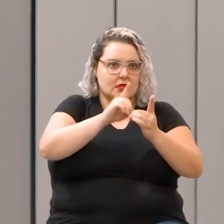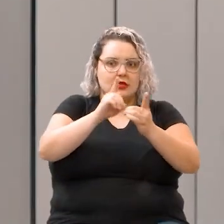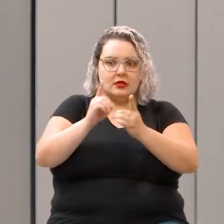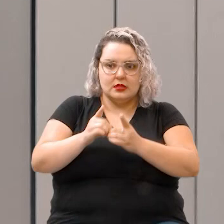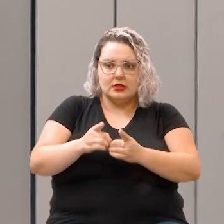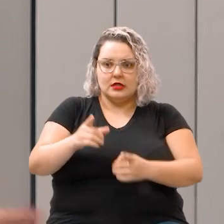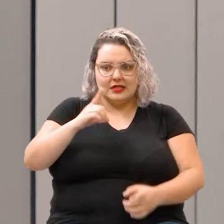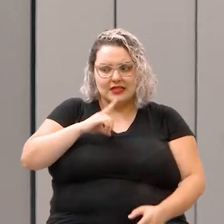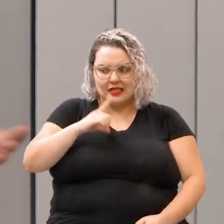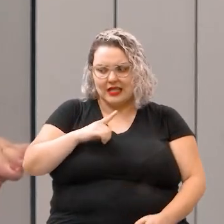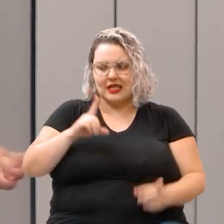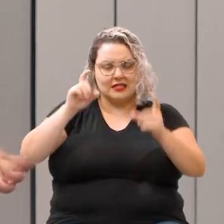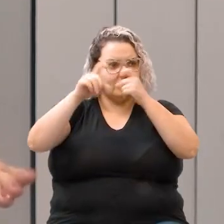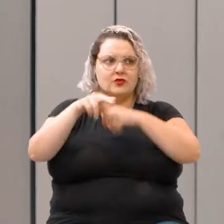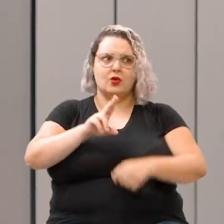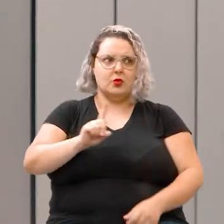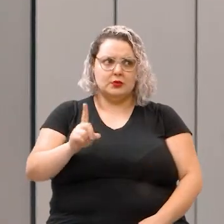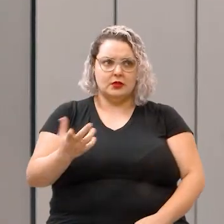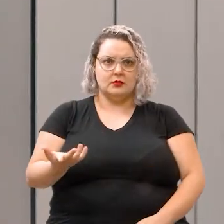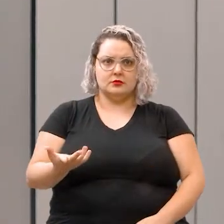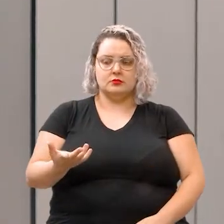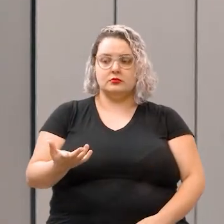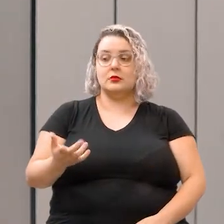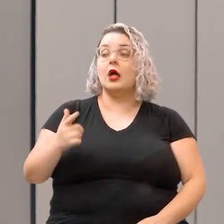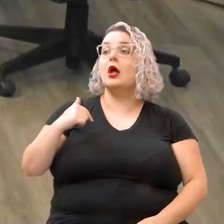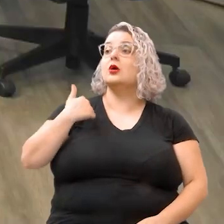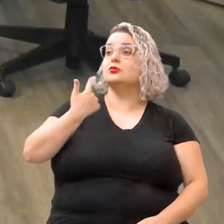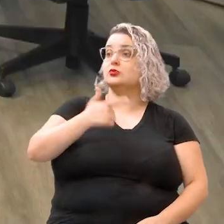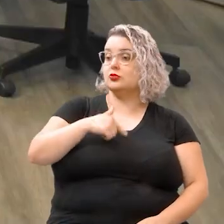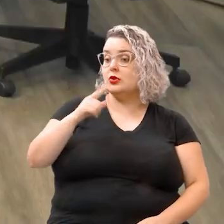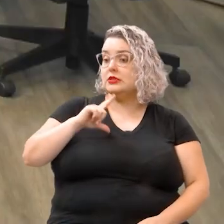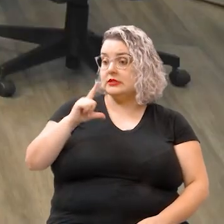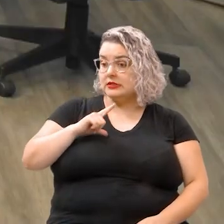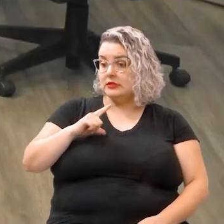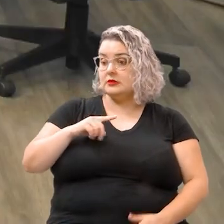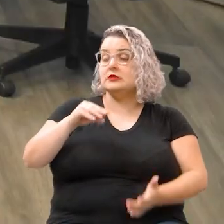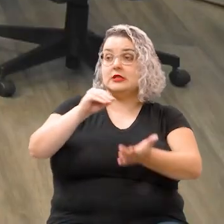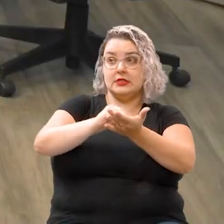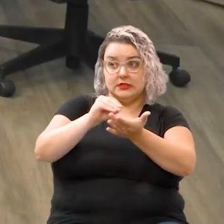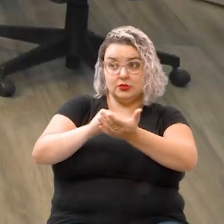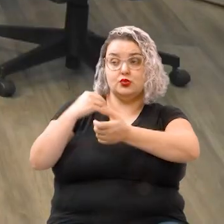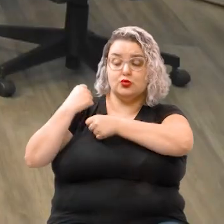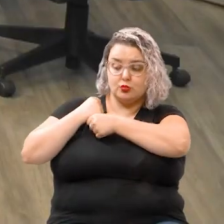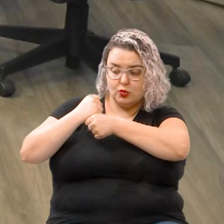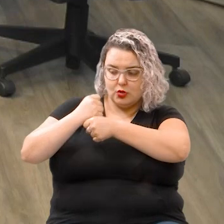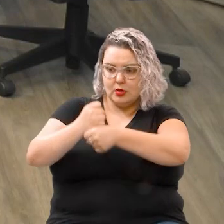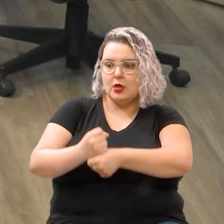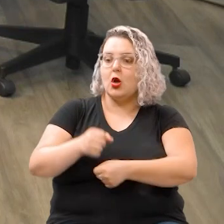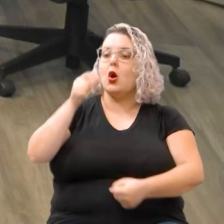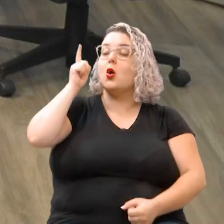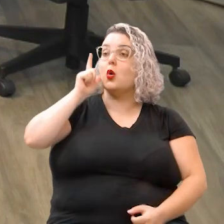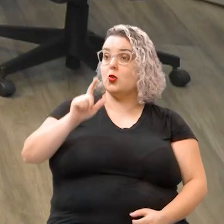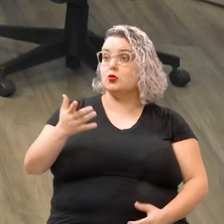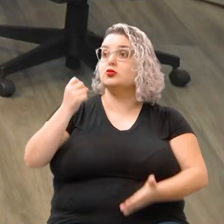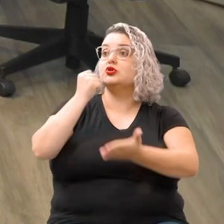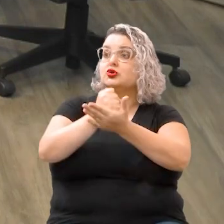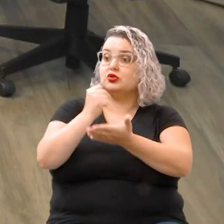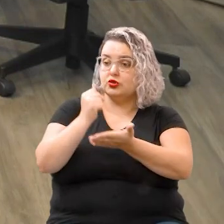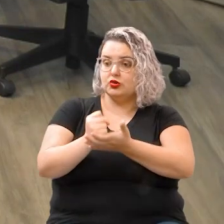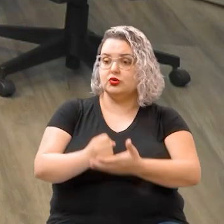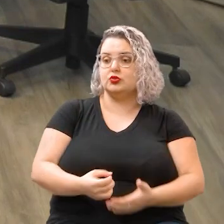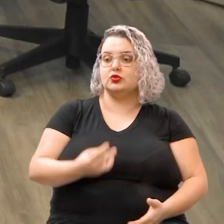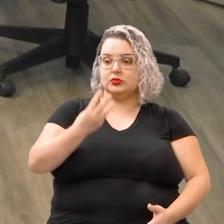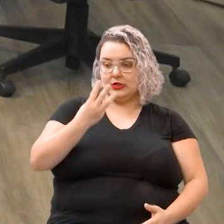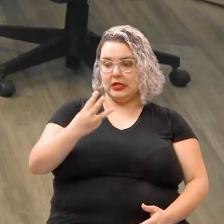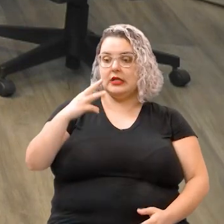também existe essa dificuldade ou não? A gente tem, olha, nesse último ano, a gente conseguiu contratar